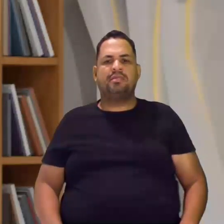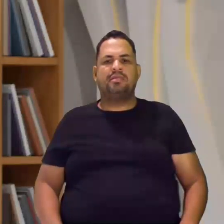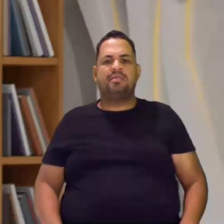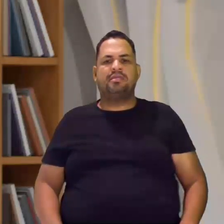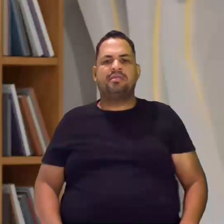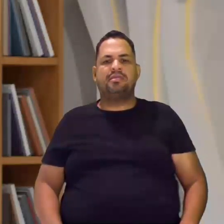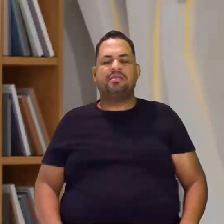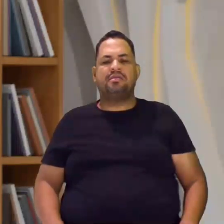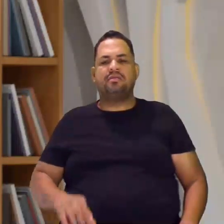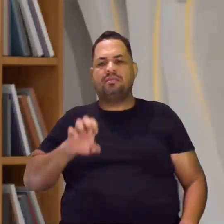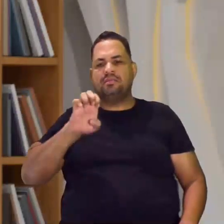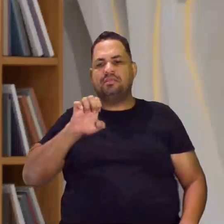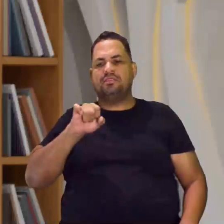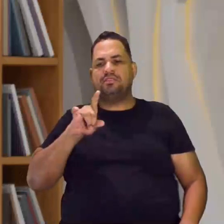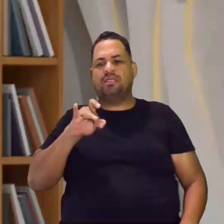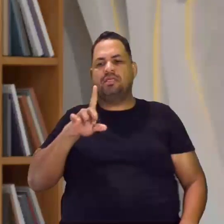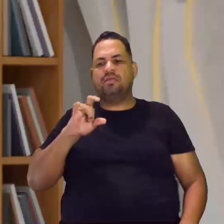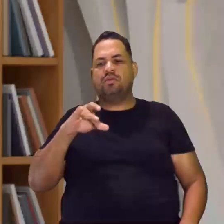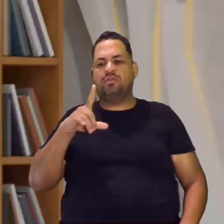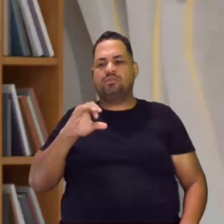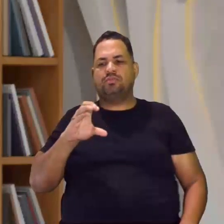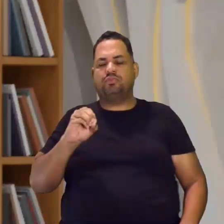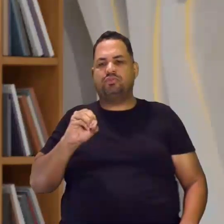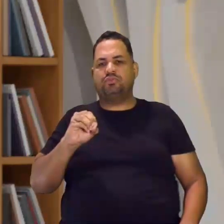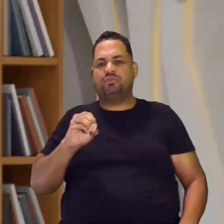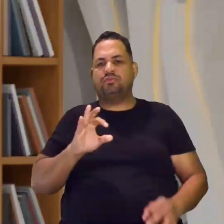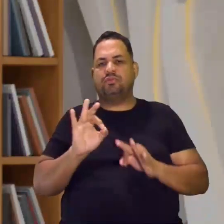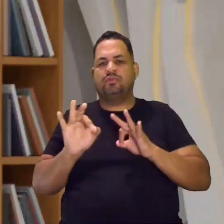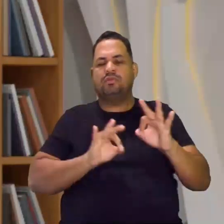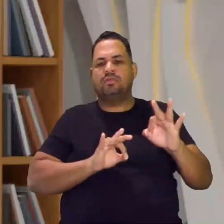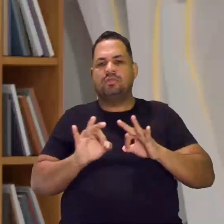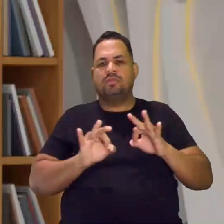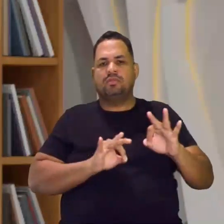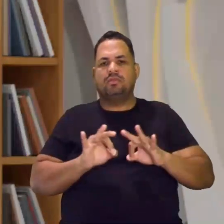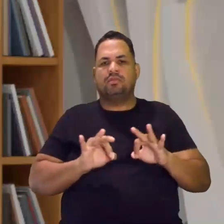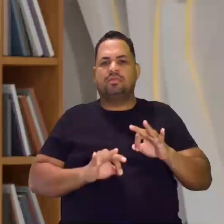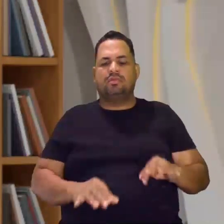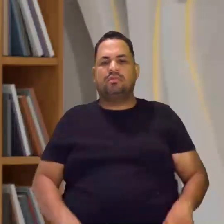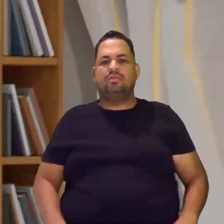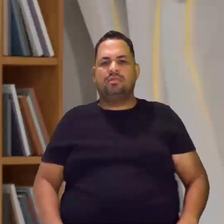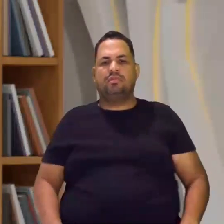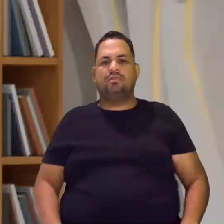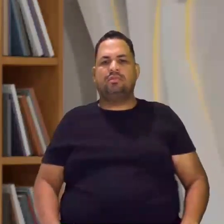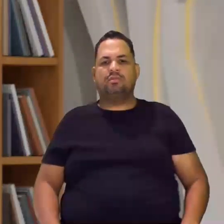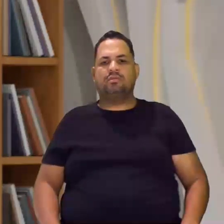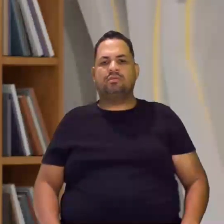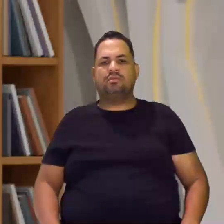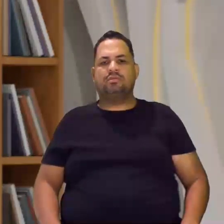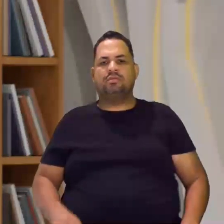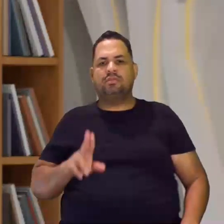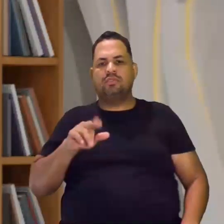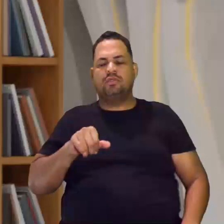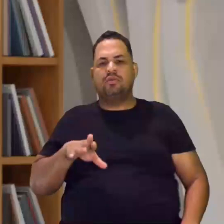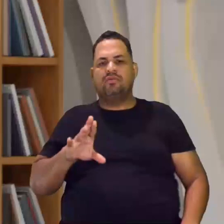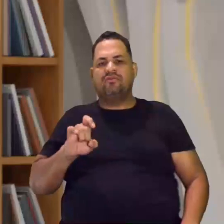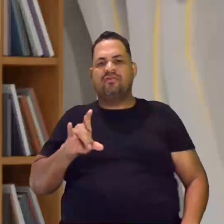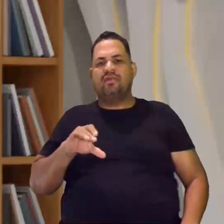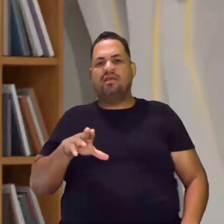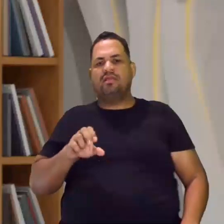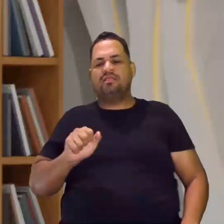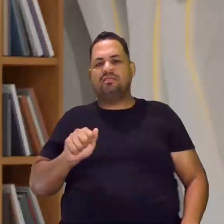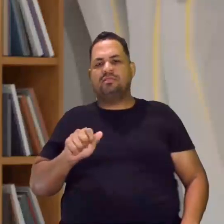dos estereótipos que foram criados, das novelas que reproduziram